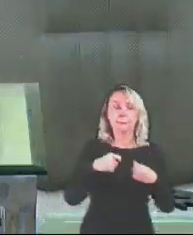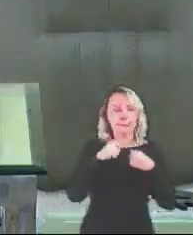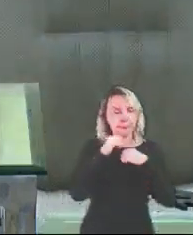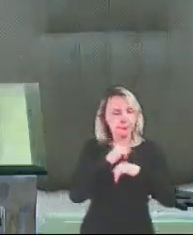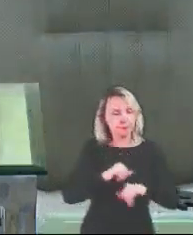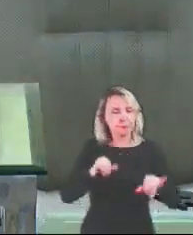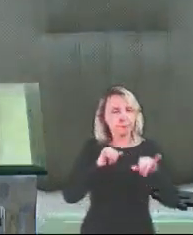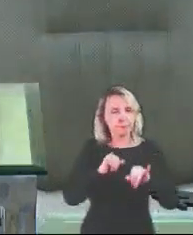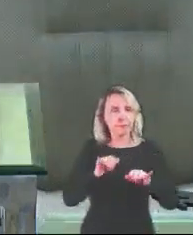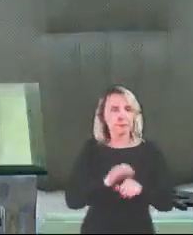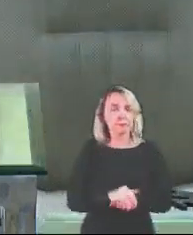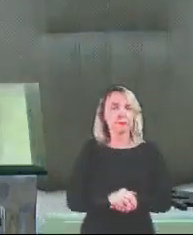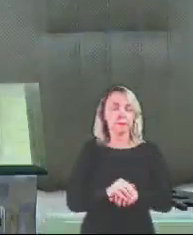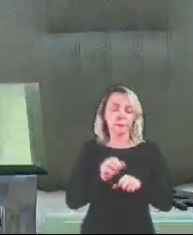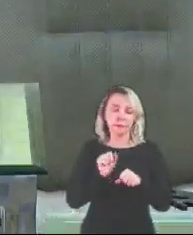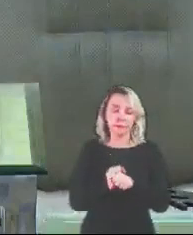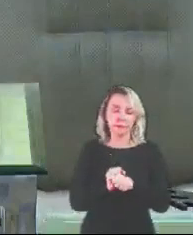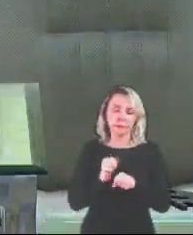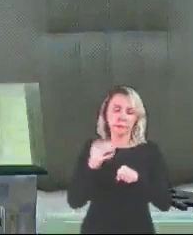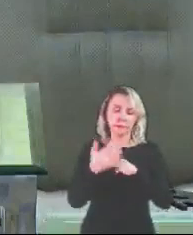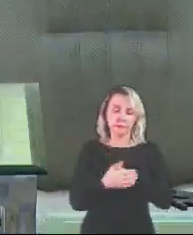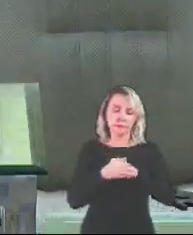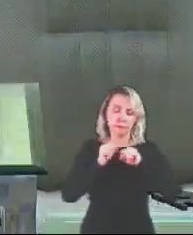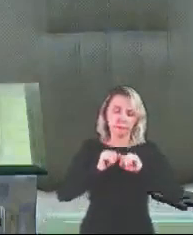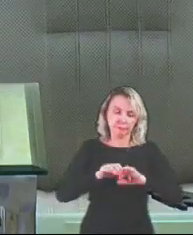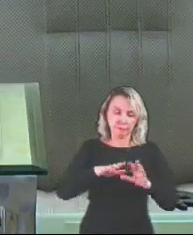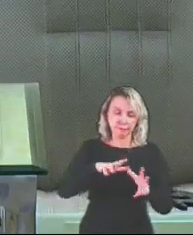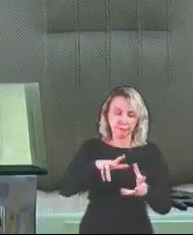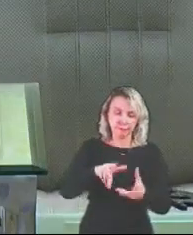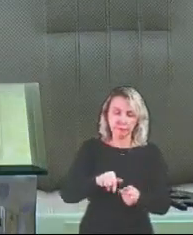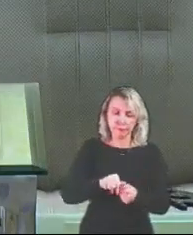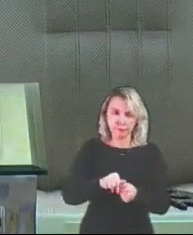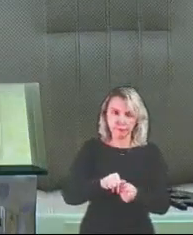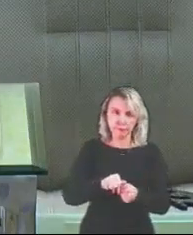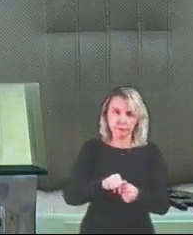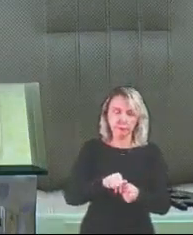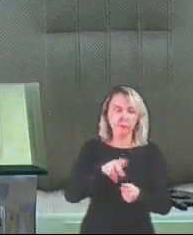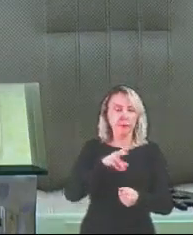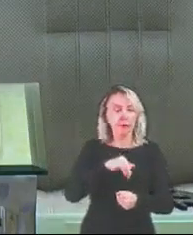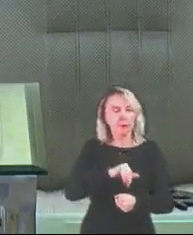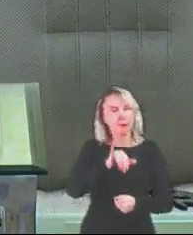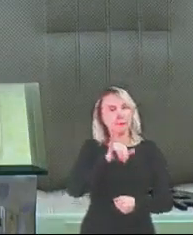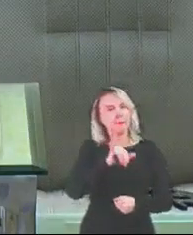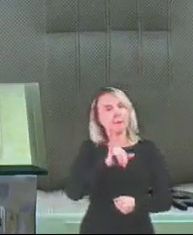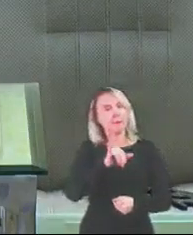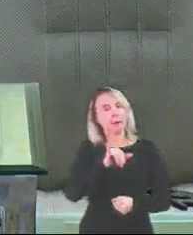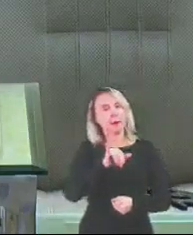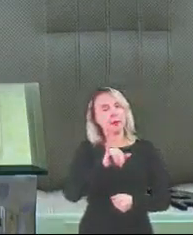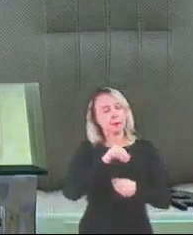Essa pandemia vai ser contada e recontada por gerações.